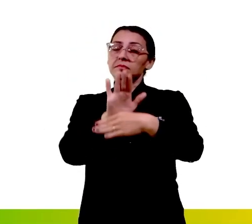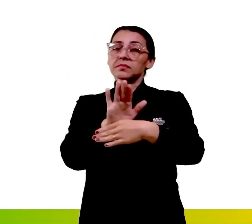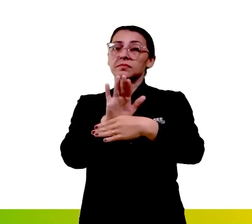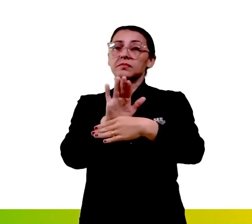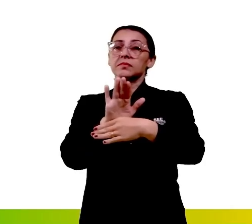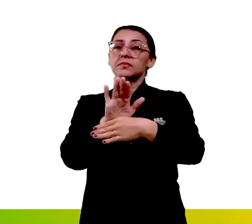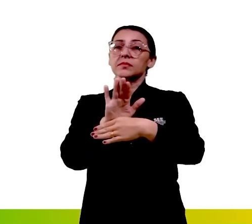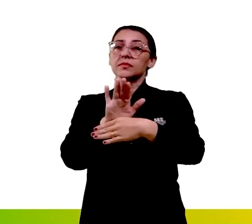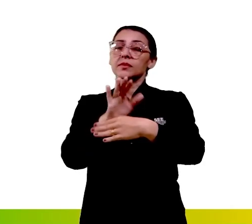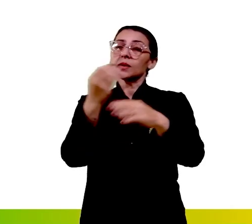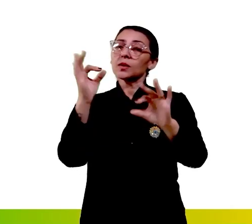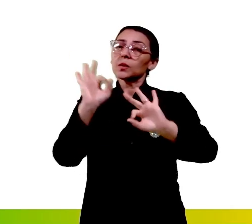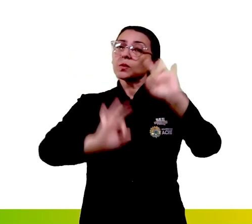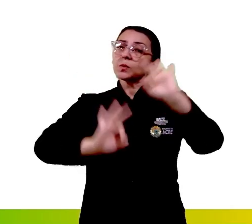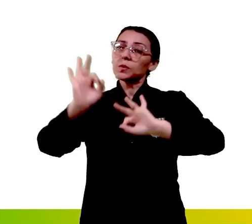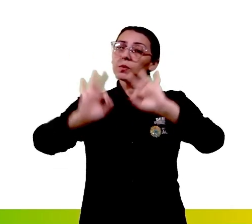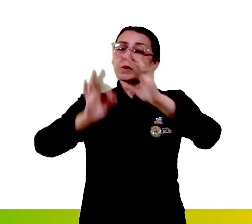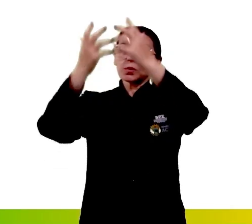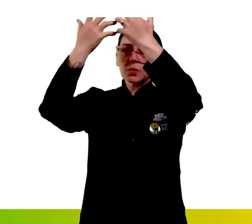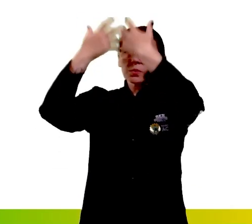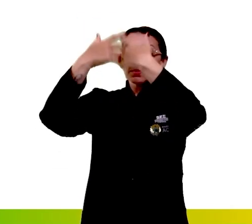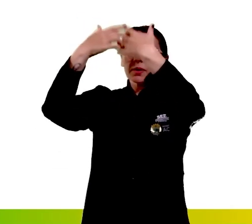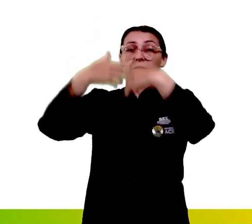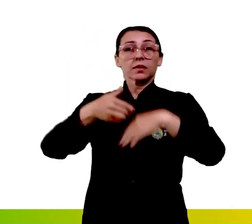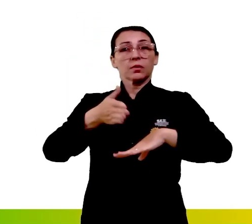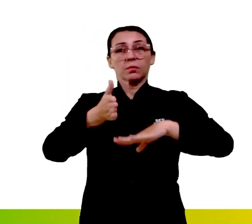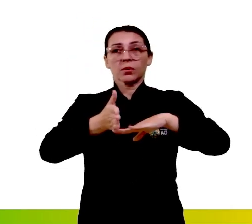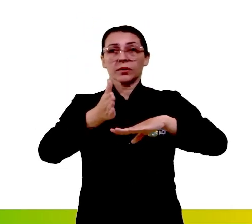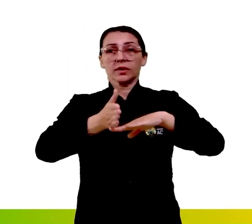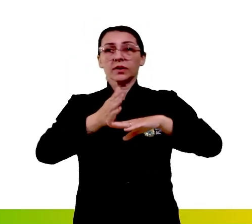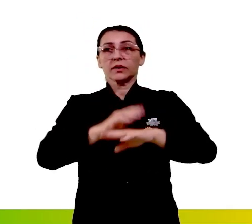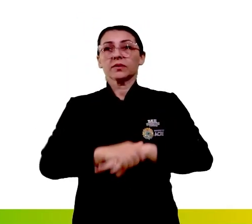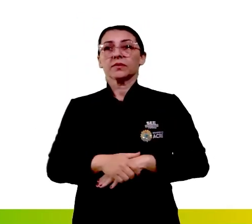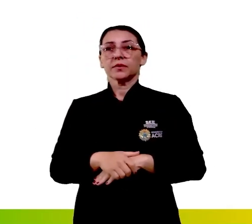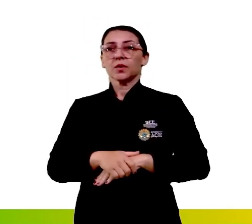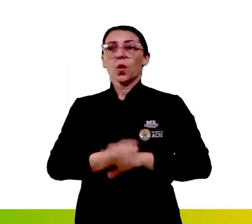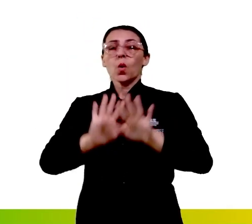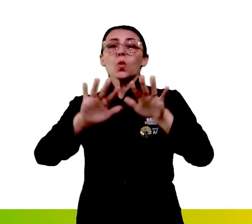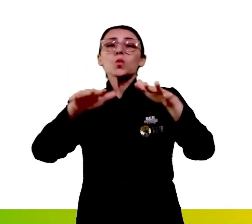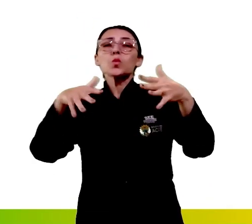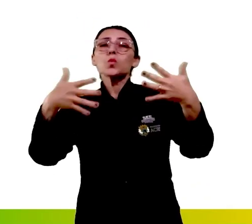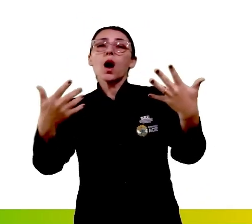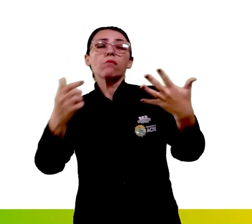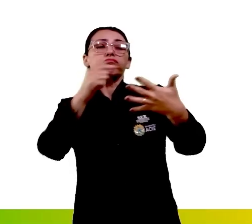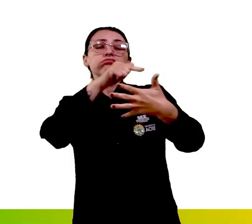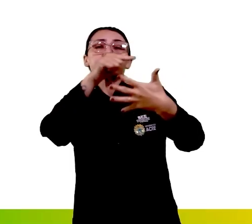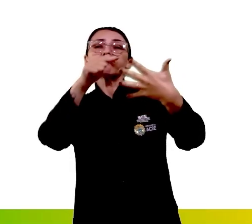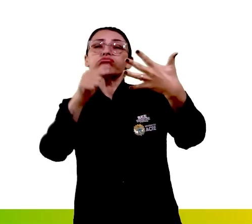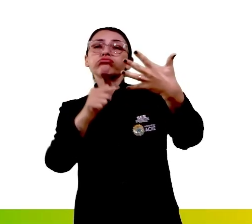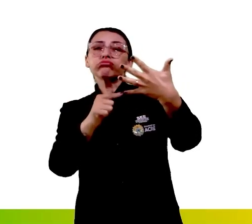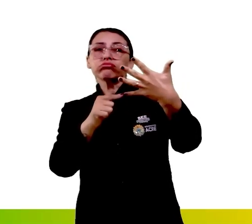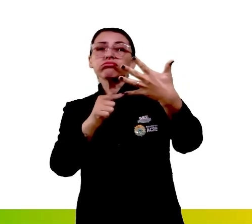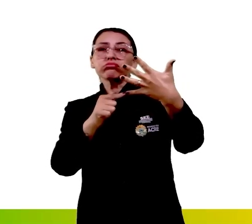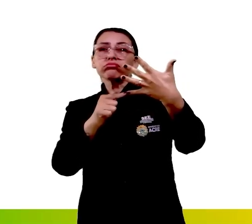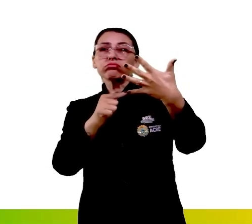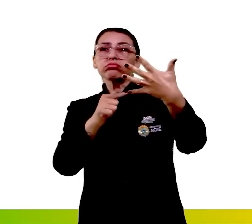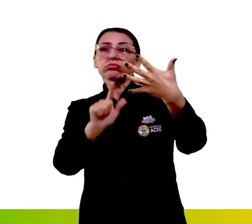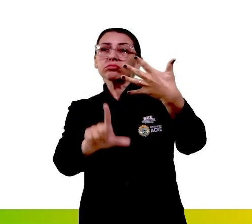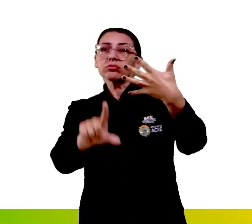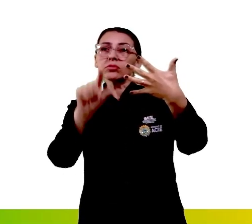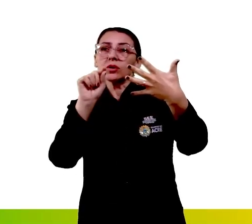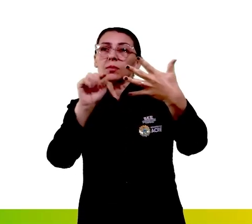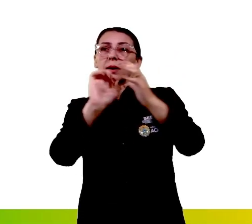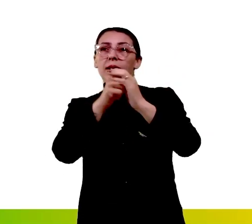para a construção do pensamento moderno. Então, qual das seguintes